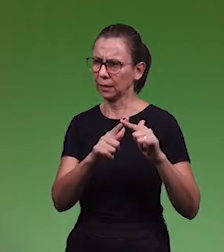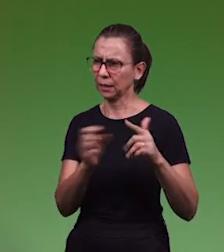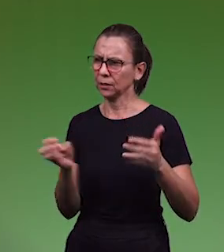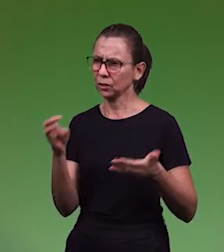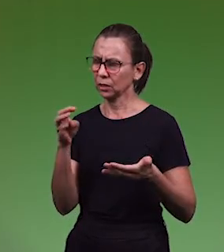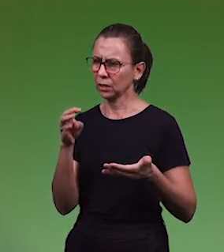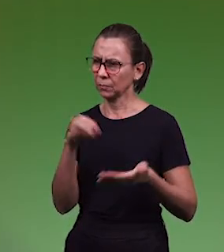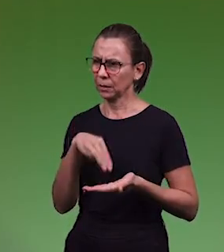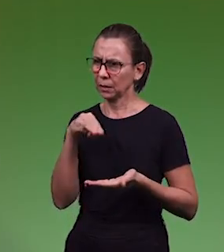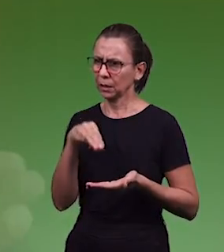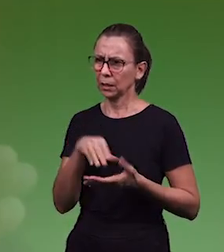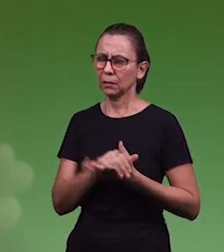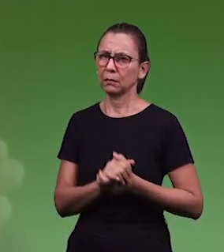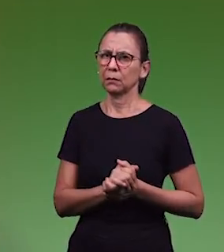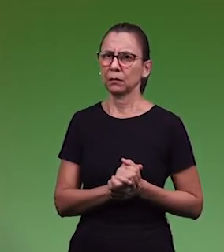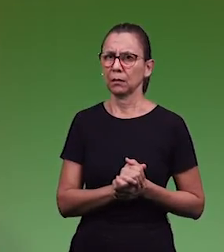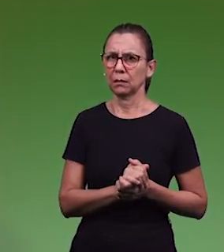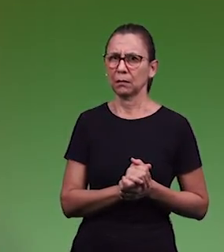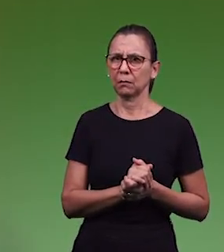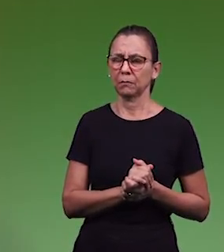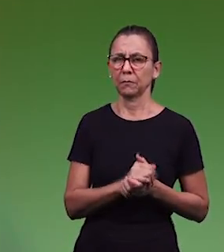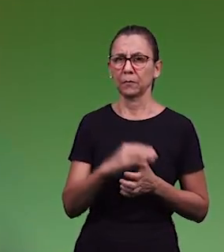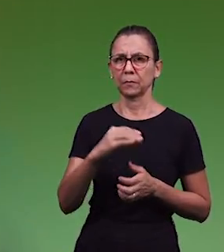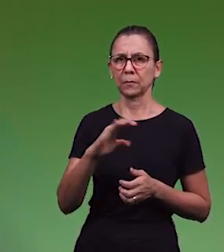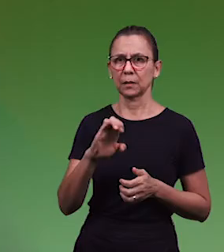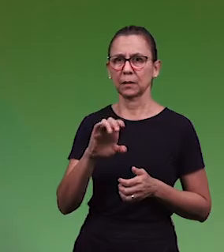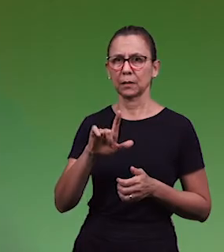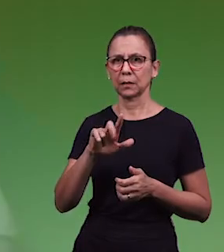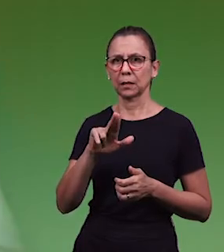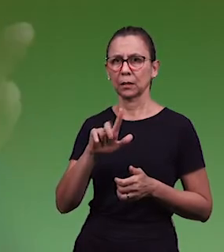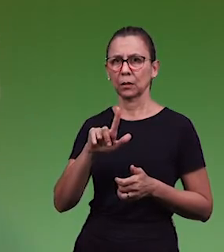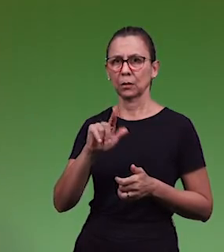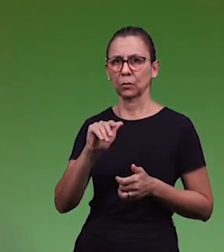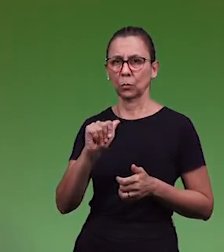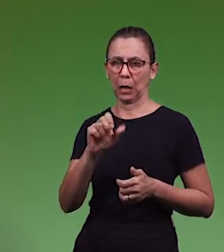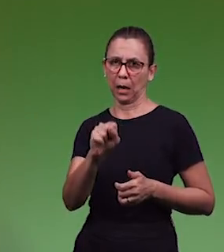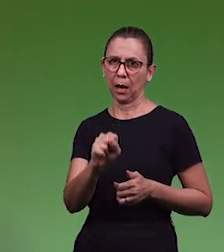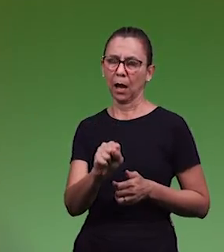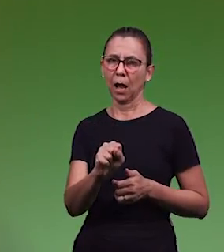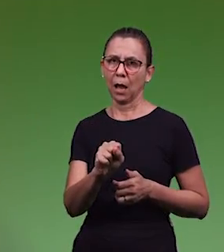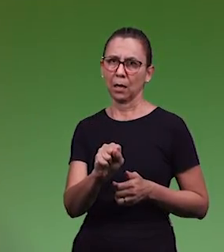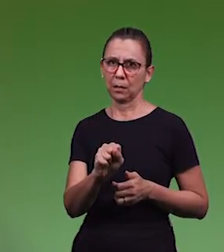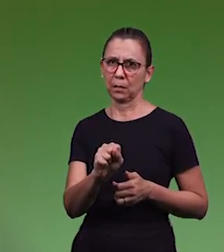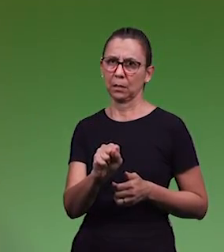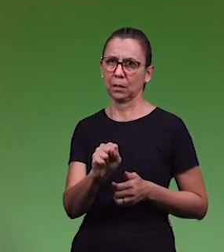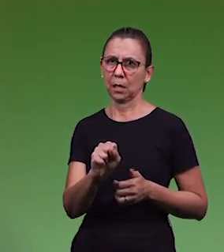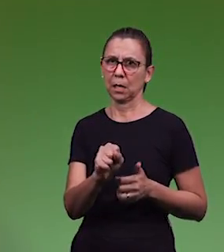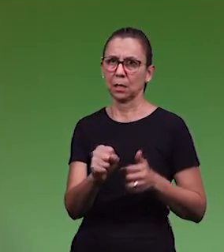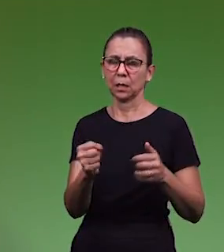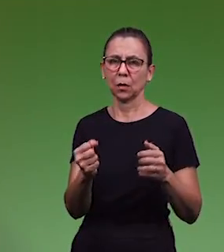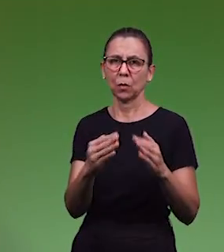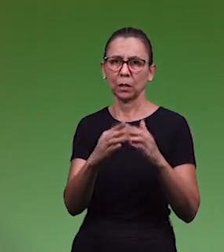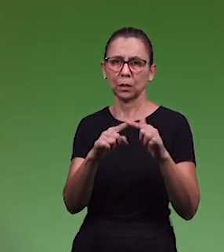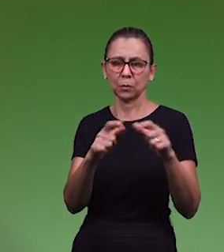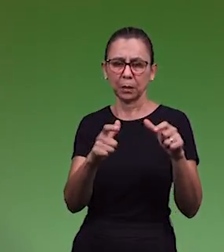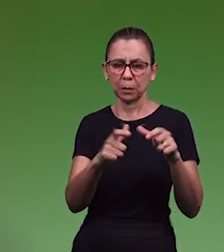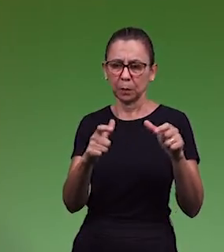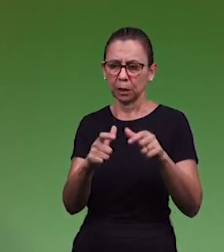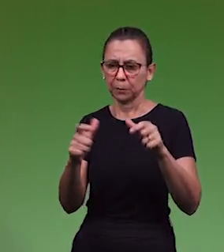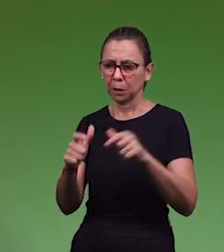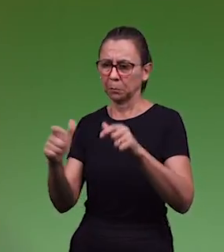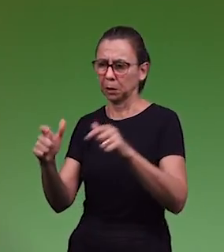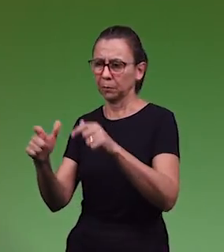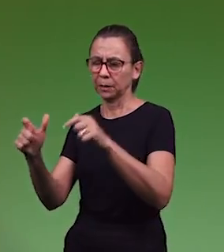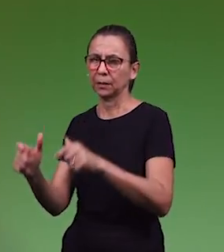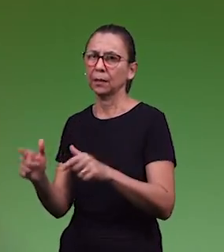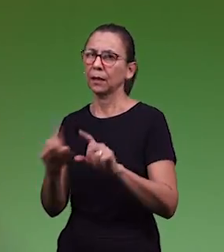está falando de uma mini igreja, né? Uhum. E o grupo de assistência é a igreja dividida em grupos para facilitar a assistência.